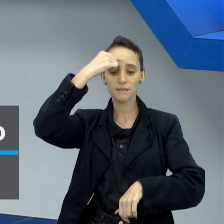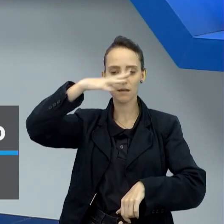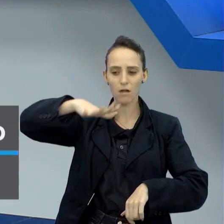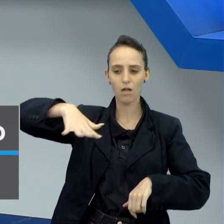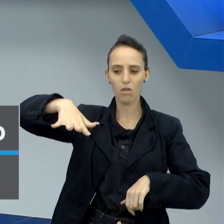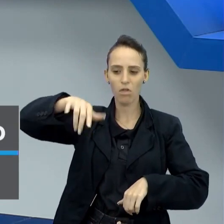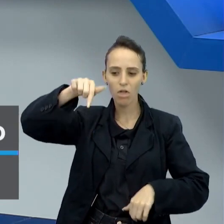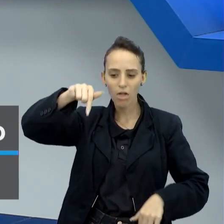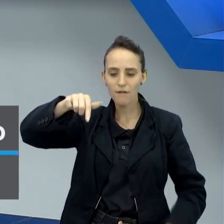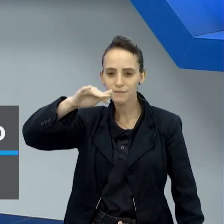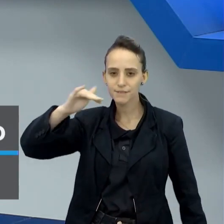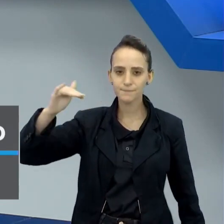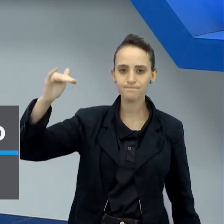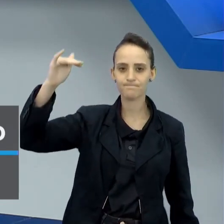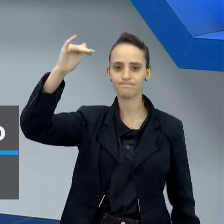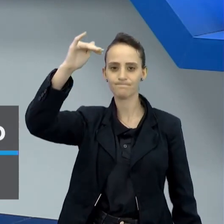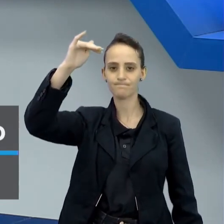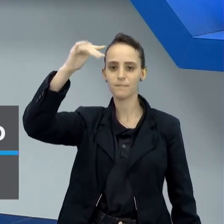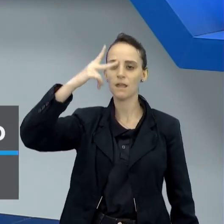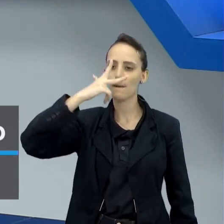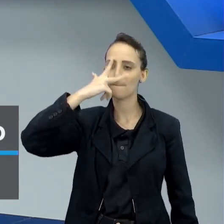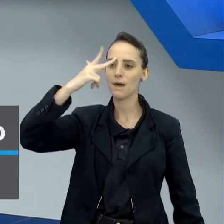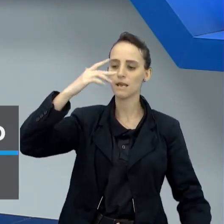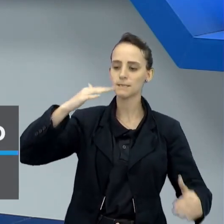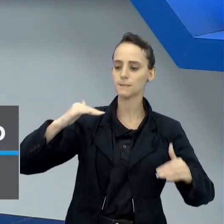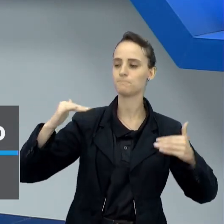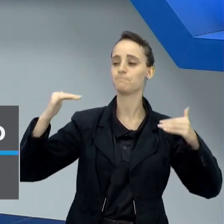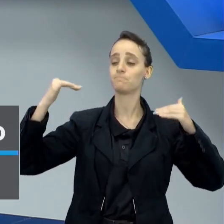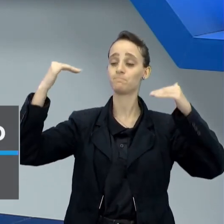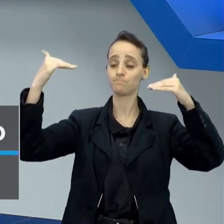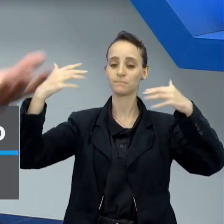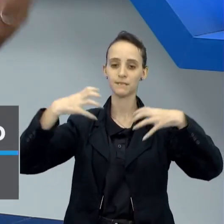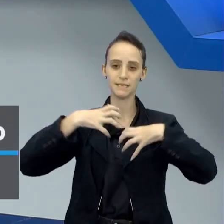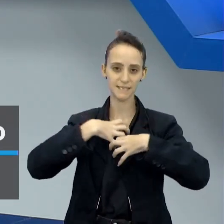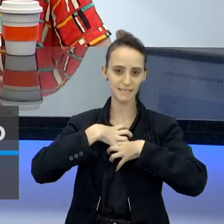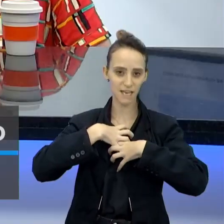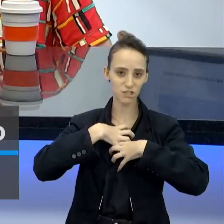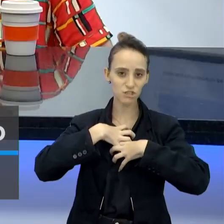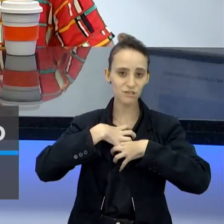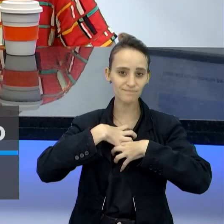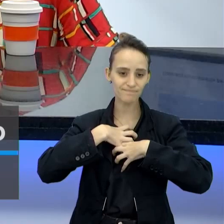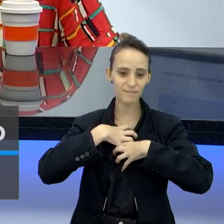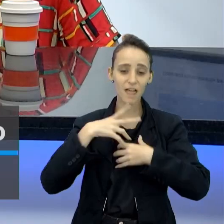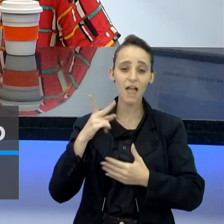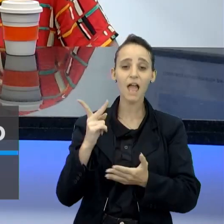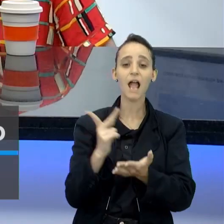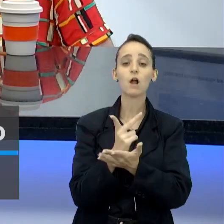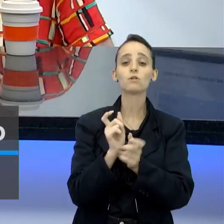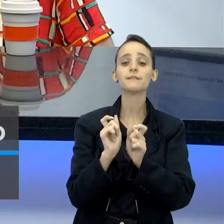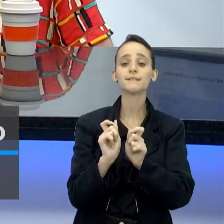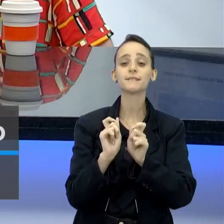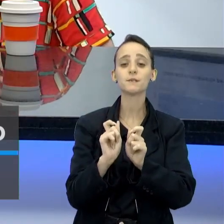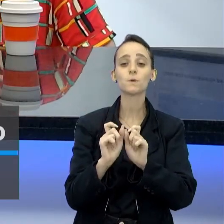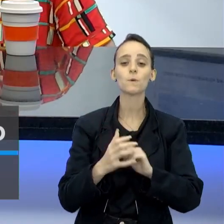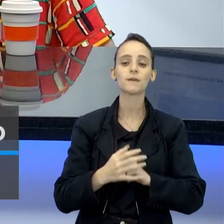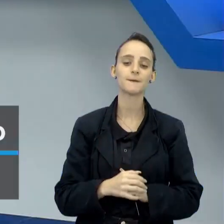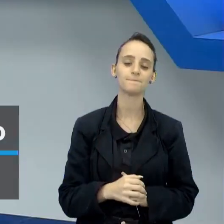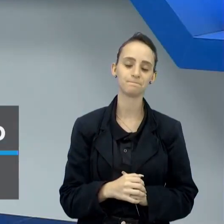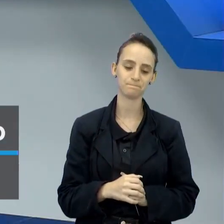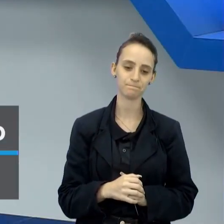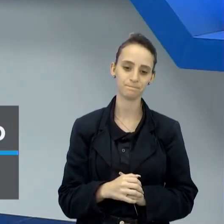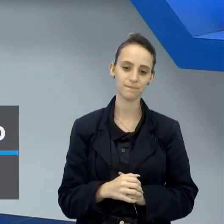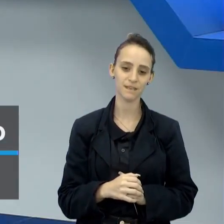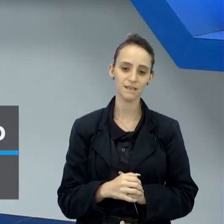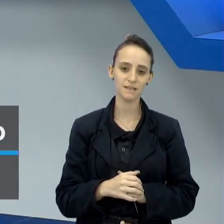escala de evolução e de superioridade, de hierarquia, você faz justamente aquilo que você apontou para os nossos estudantes.